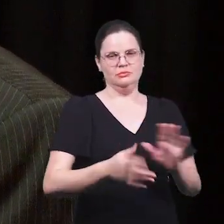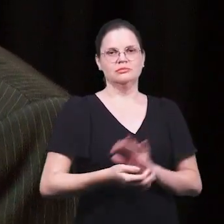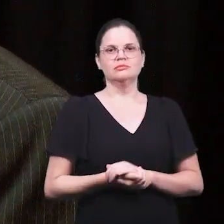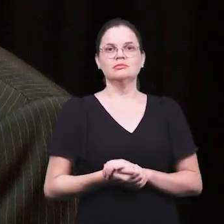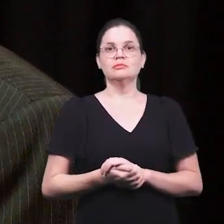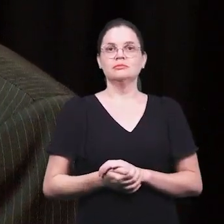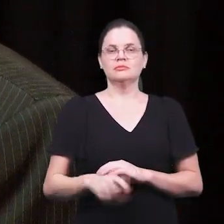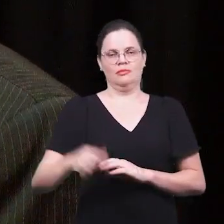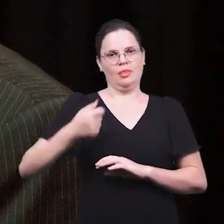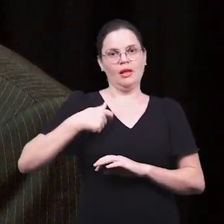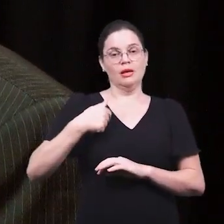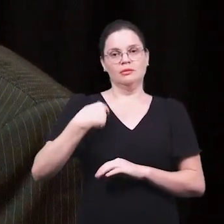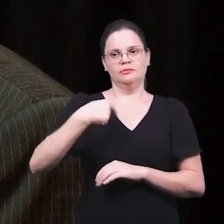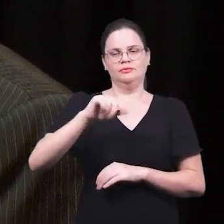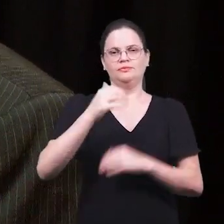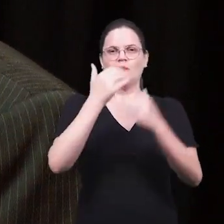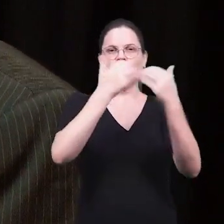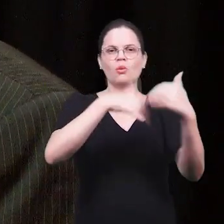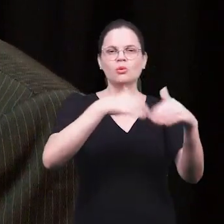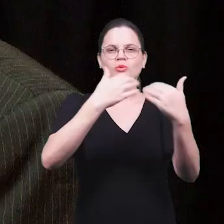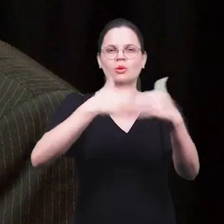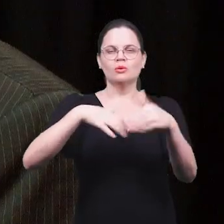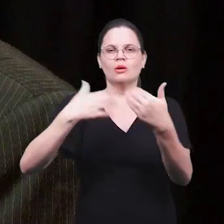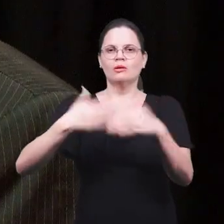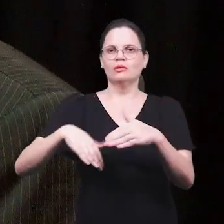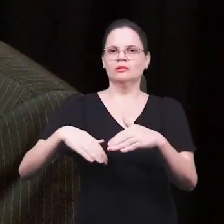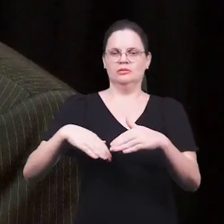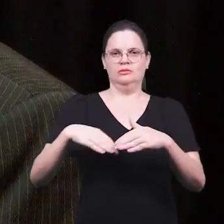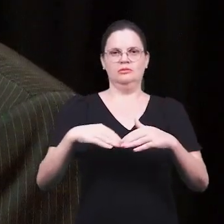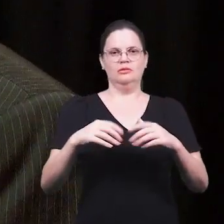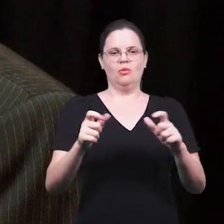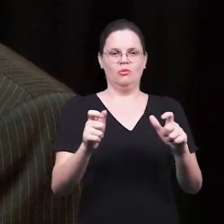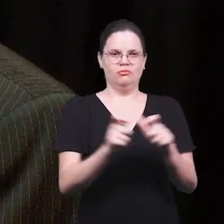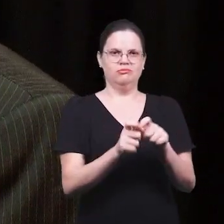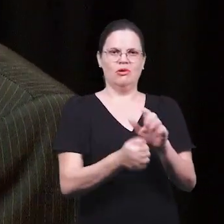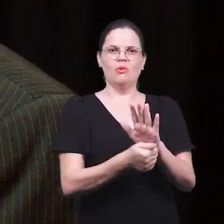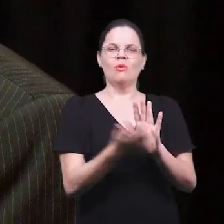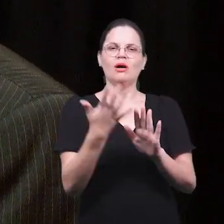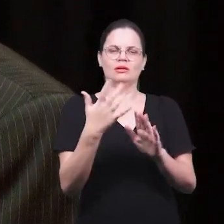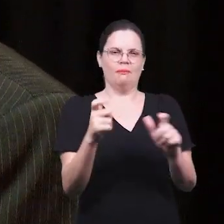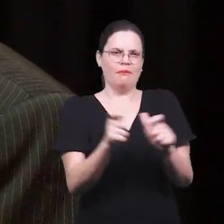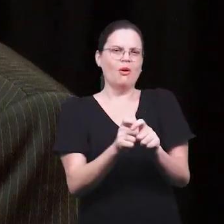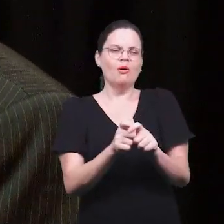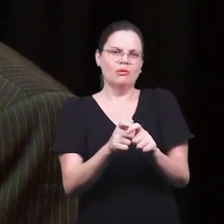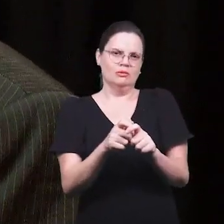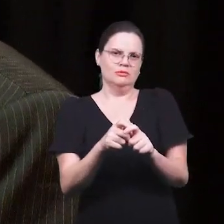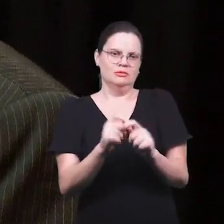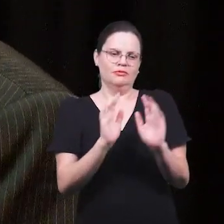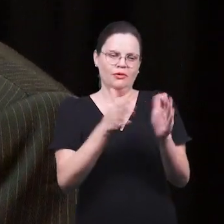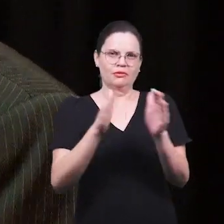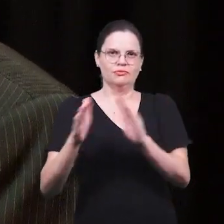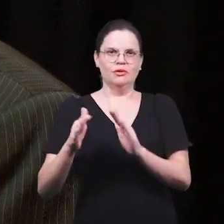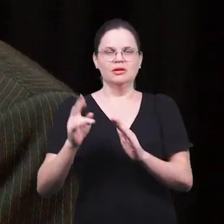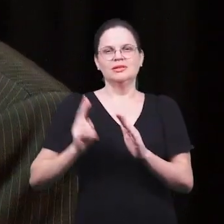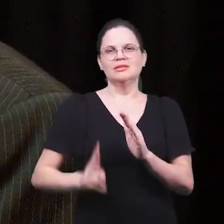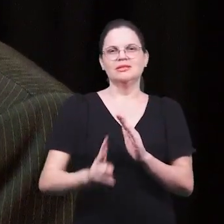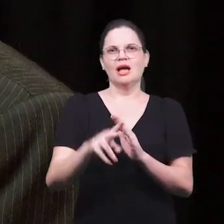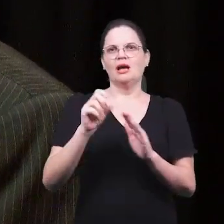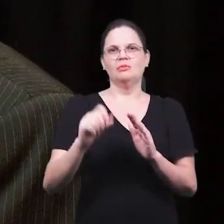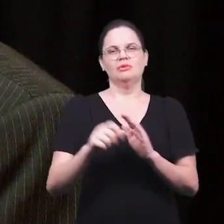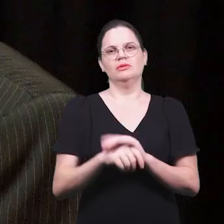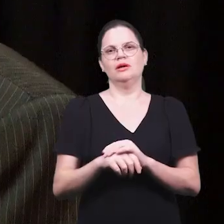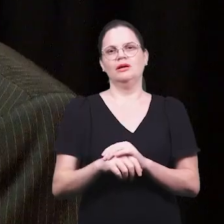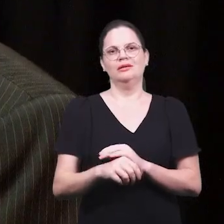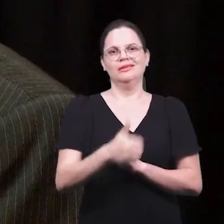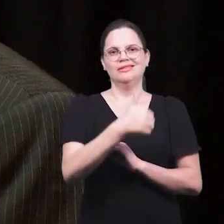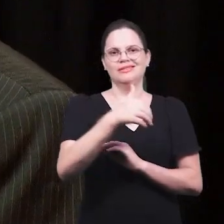de necessidades especiais. Então, na prática, tinham 13 vagas. Eu estava fazendo concursos para vagas pequenas também, para quantidades